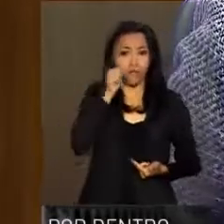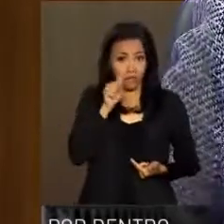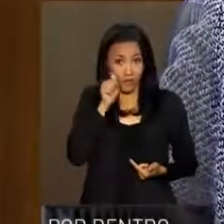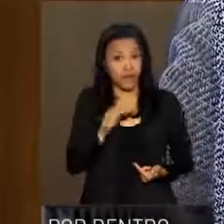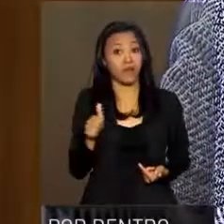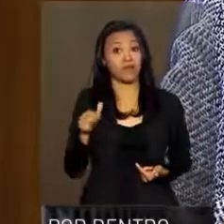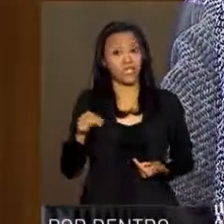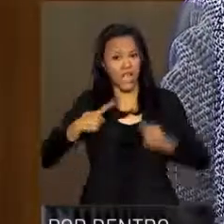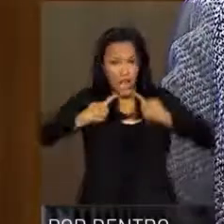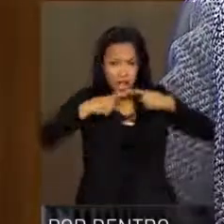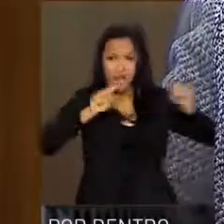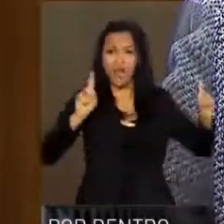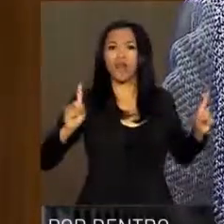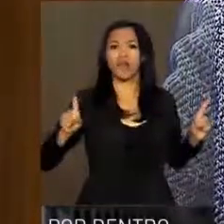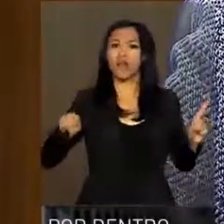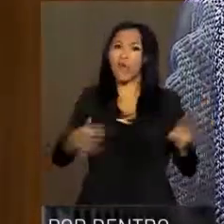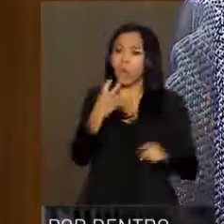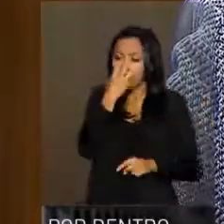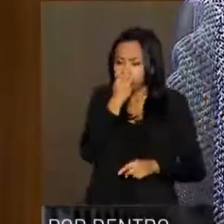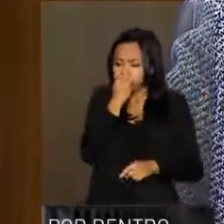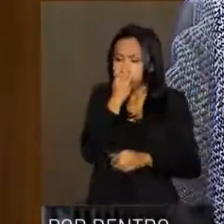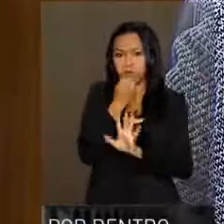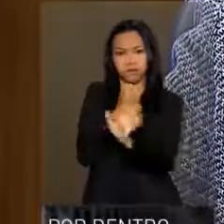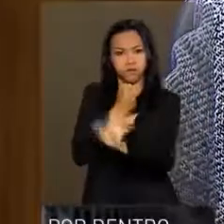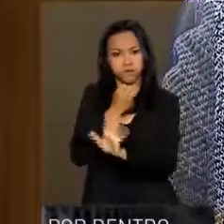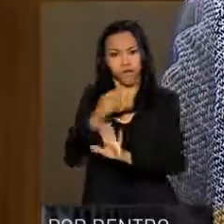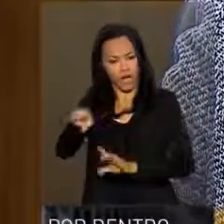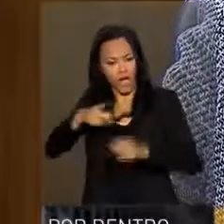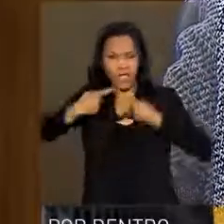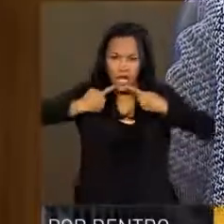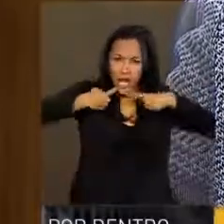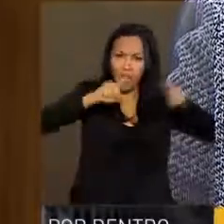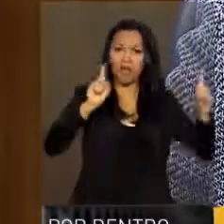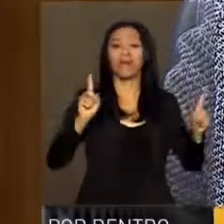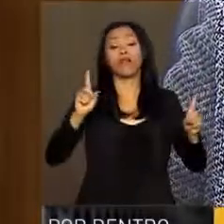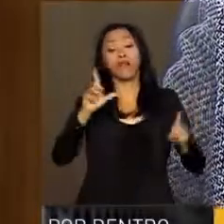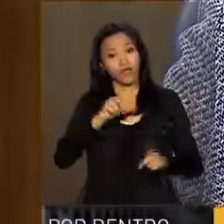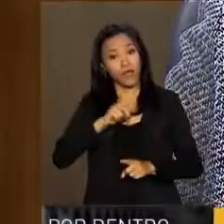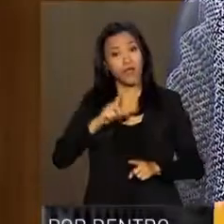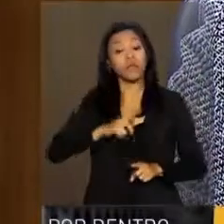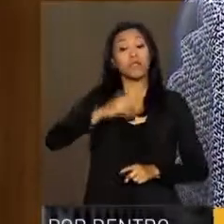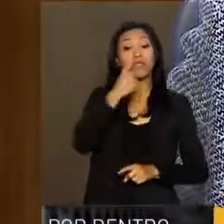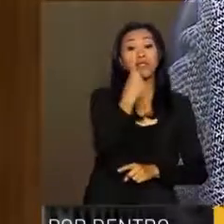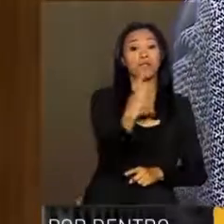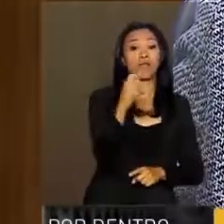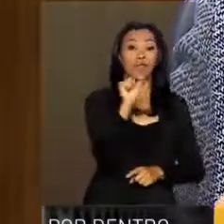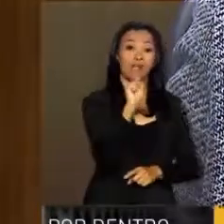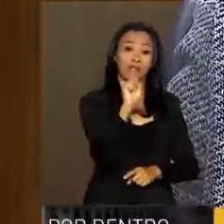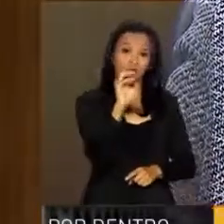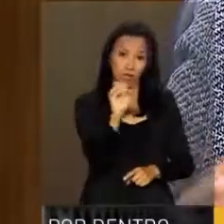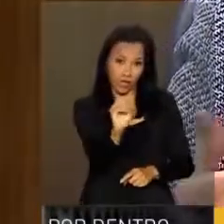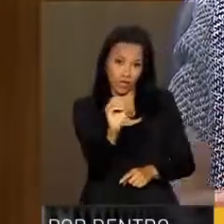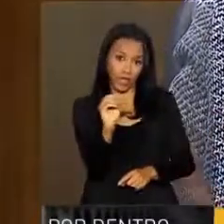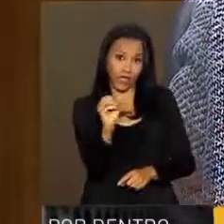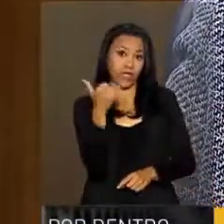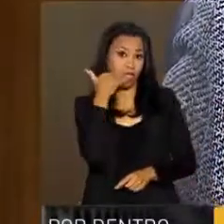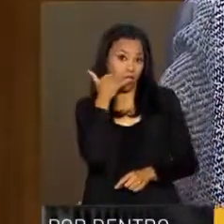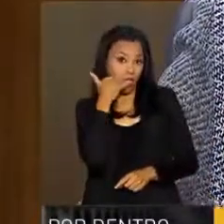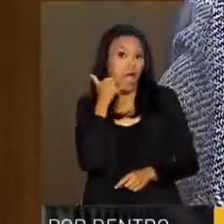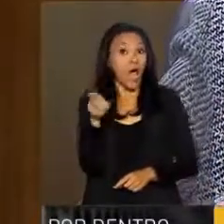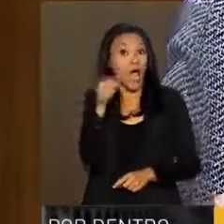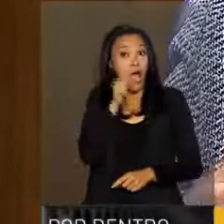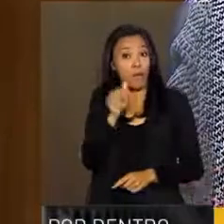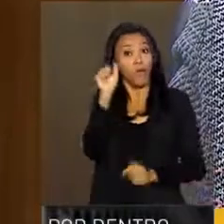venha é fazer a sua denúncia ou seja nós temos o 181 é um serviço que essa mulher pode ligar